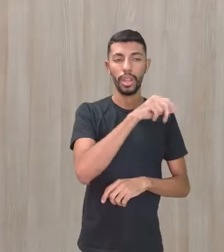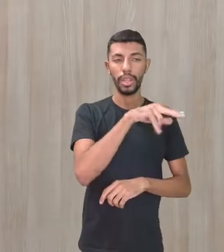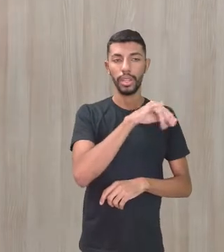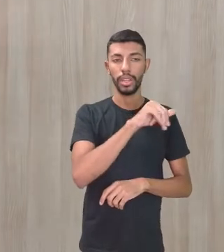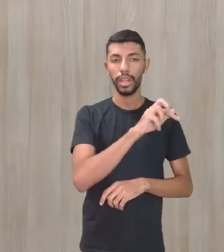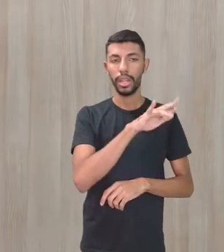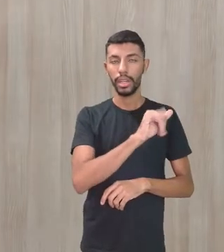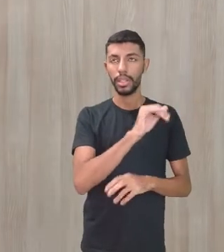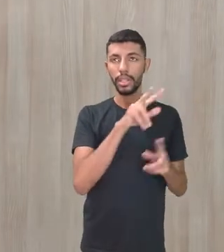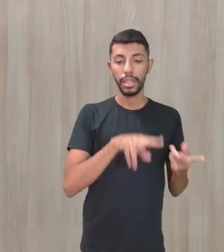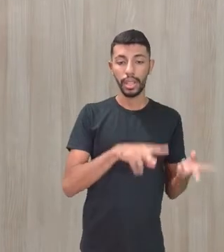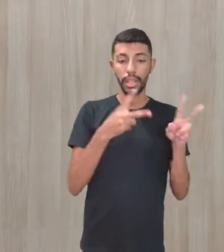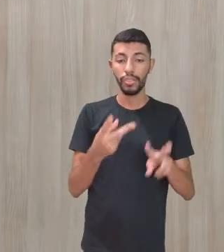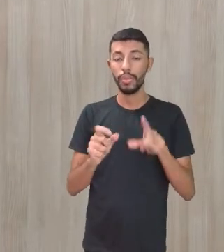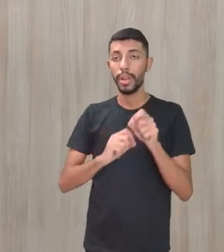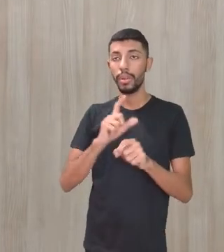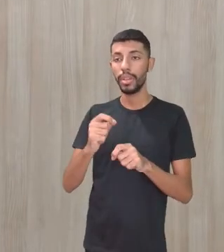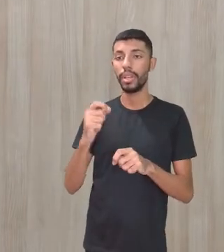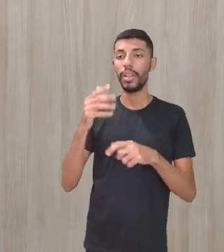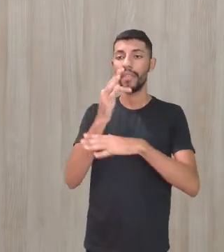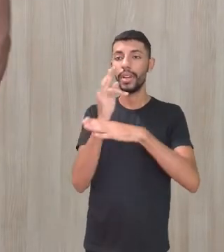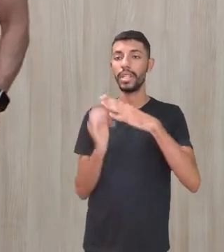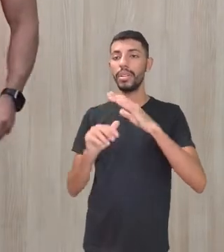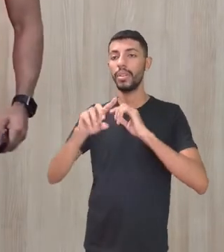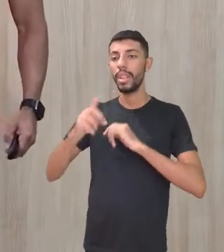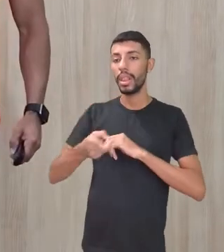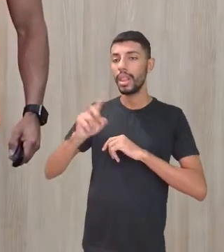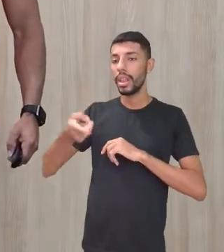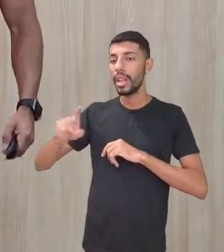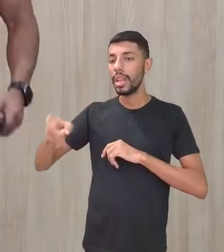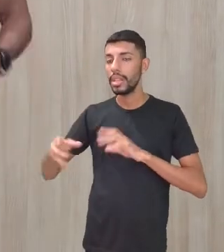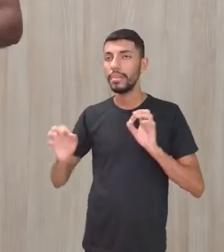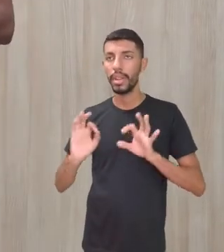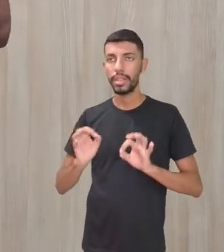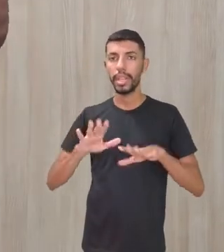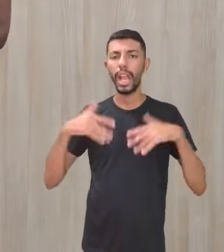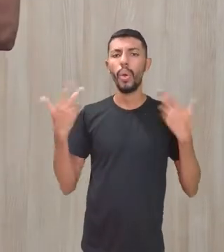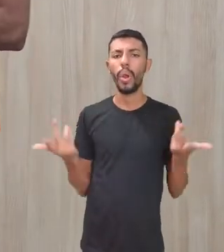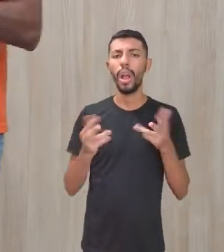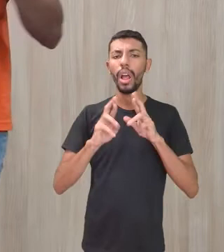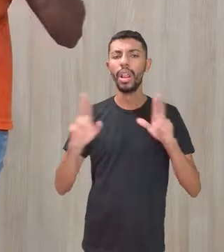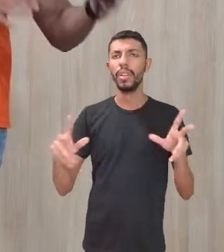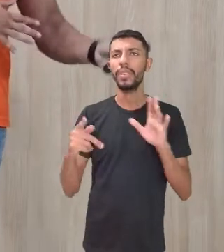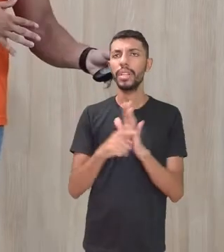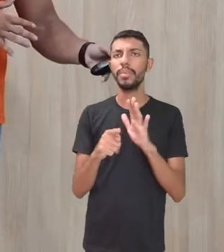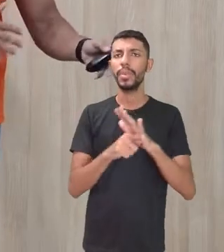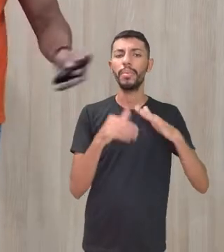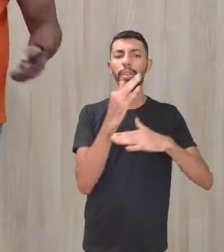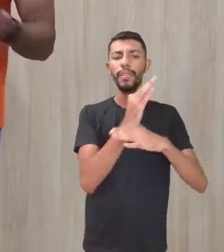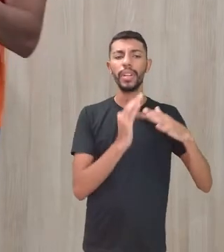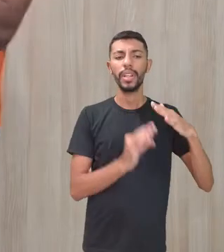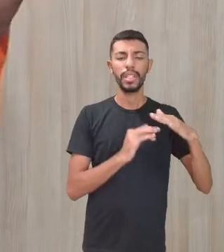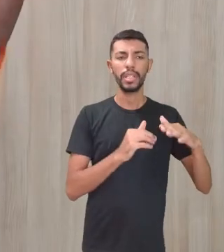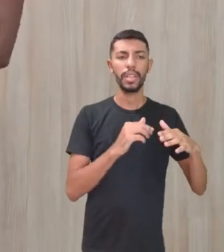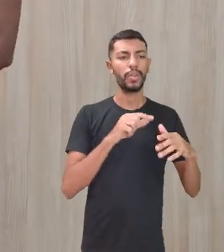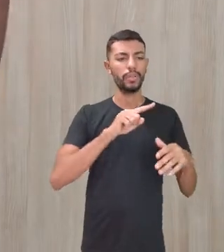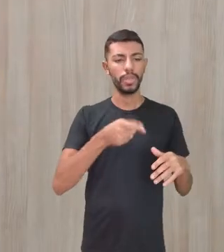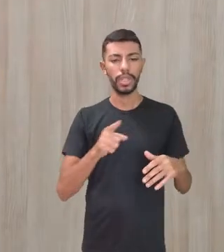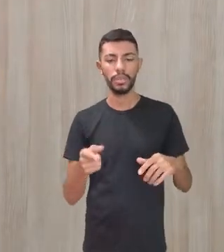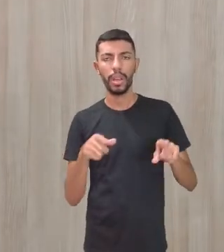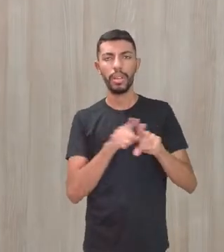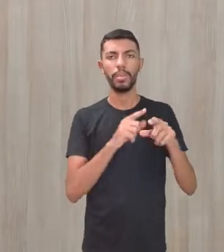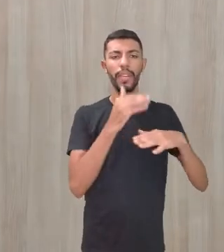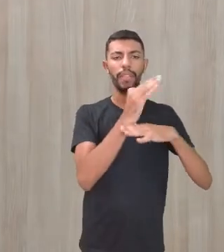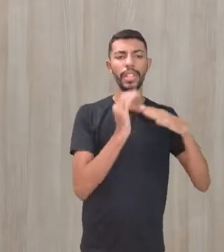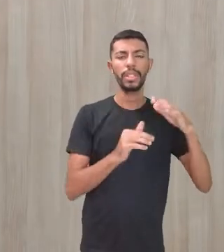uma fração decimal, certo? Então, qual é a diferença aí de fração ordinária para fração decimal? Fração